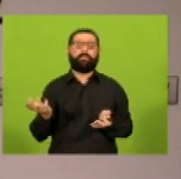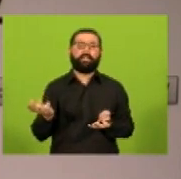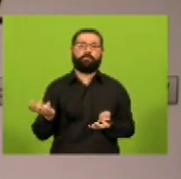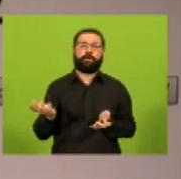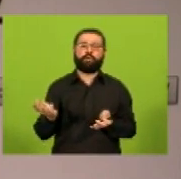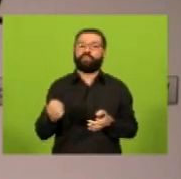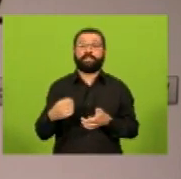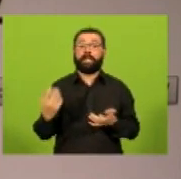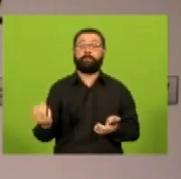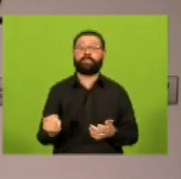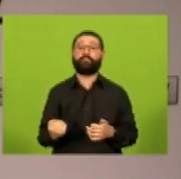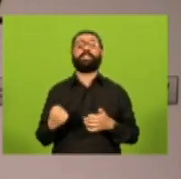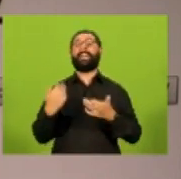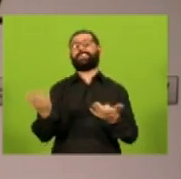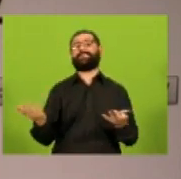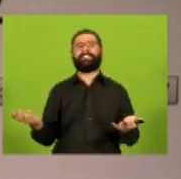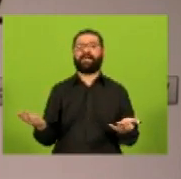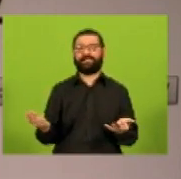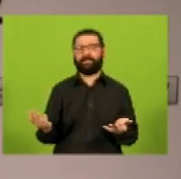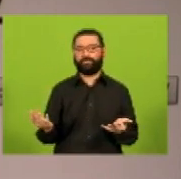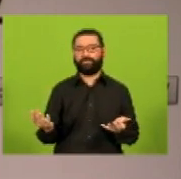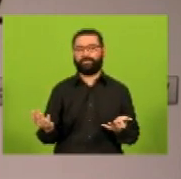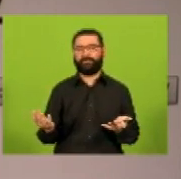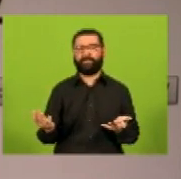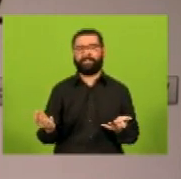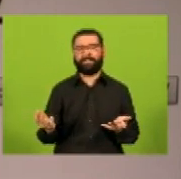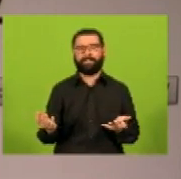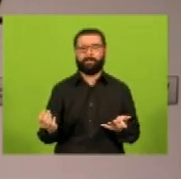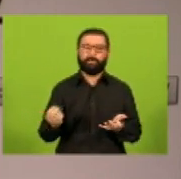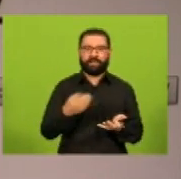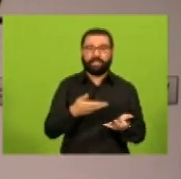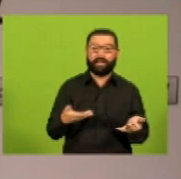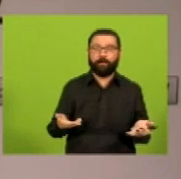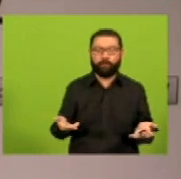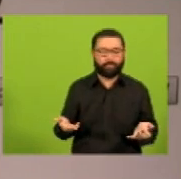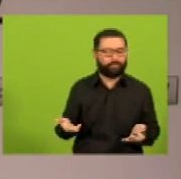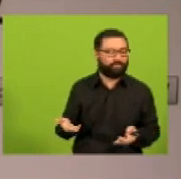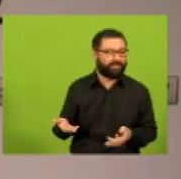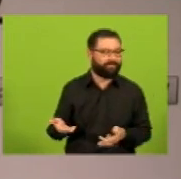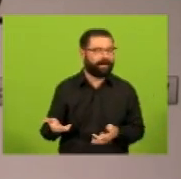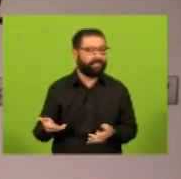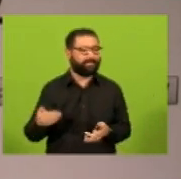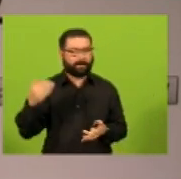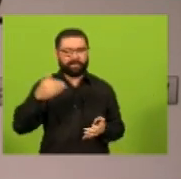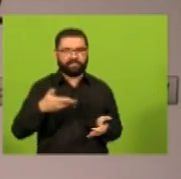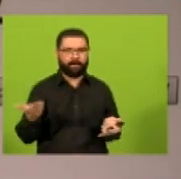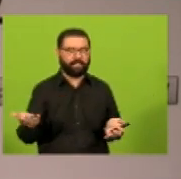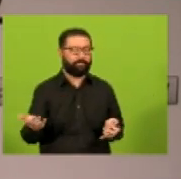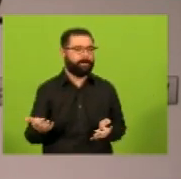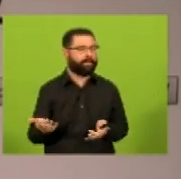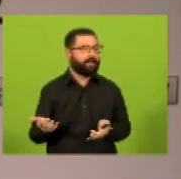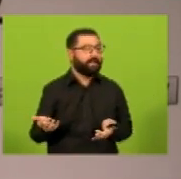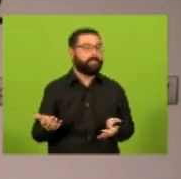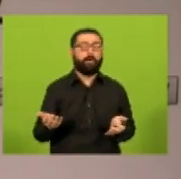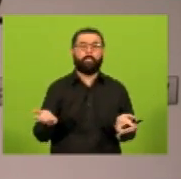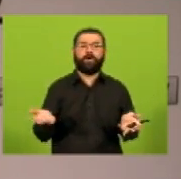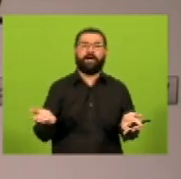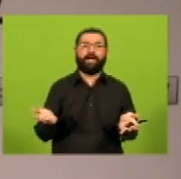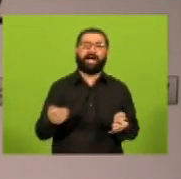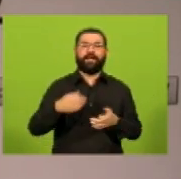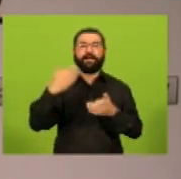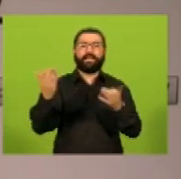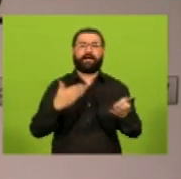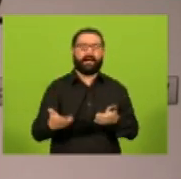Mas em produto sistêmico você não tem necessidade dessa gotícula fina, porque o produto vai entrar no sistema da planta.